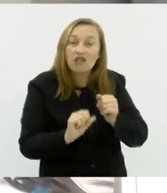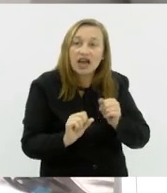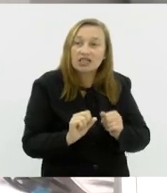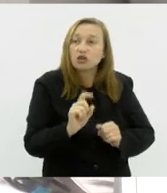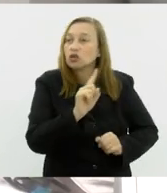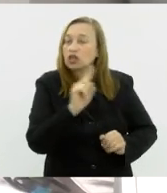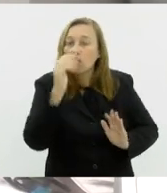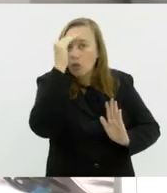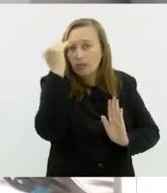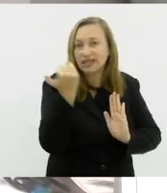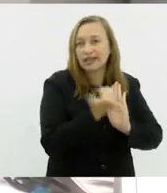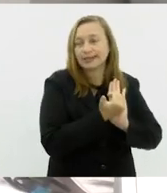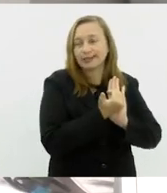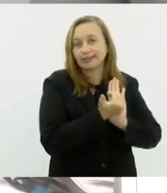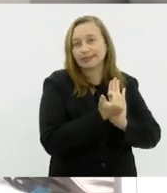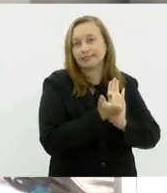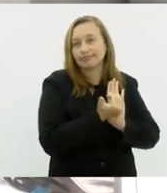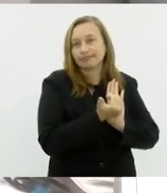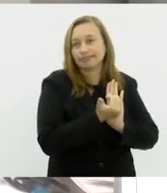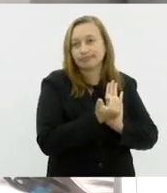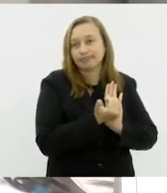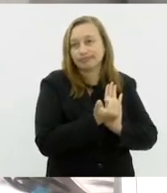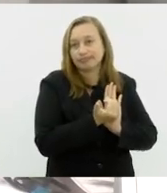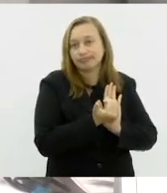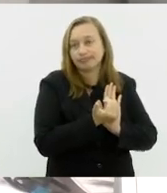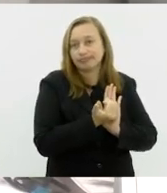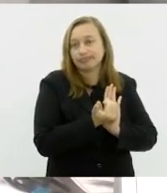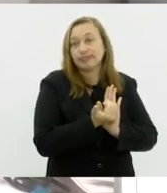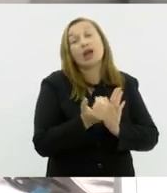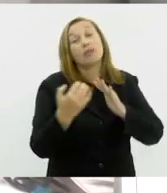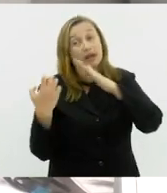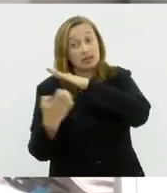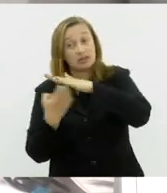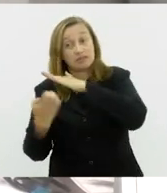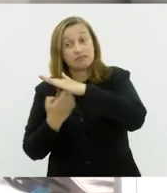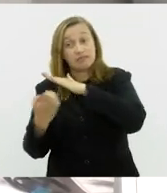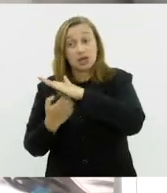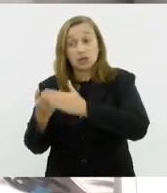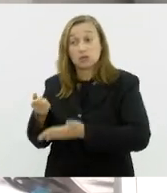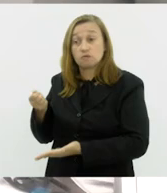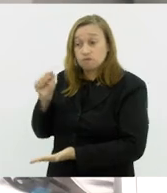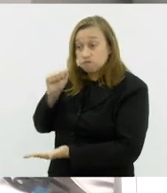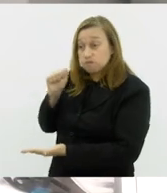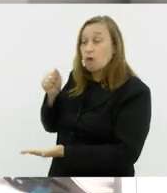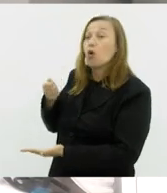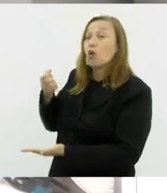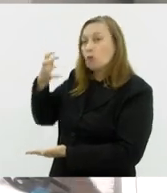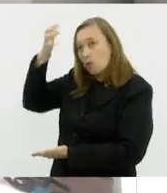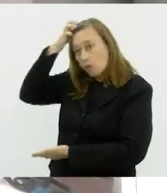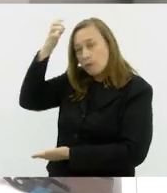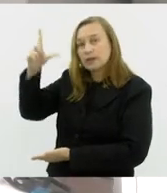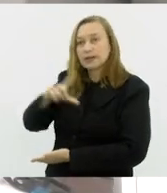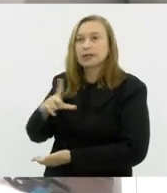normas não são cumpridas para colocar as empresas na ordem e punir os